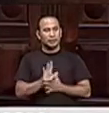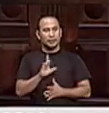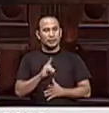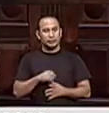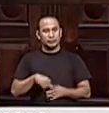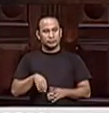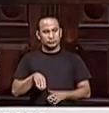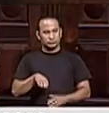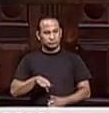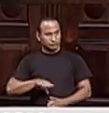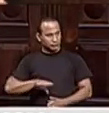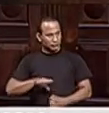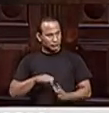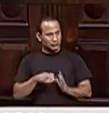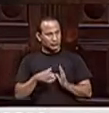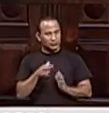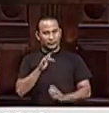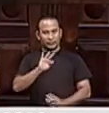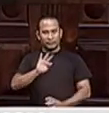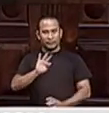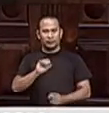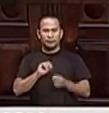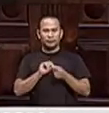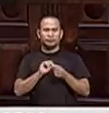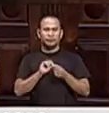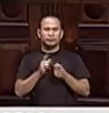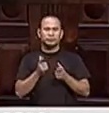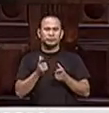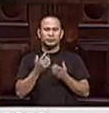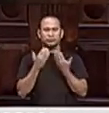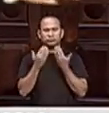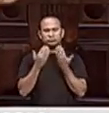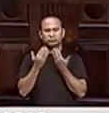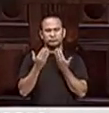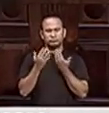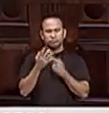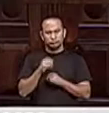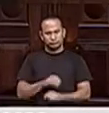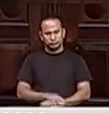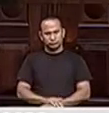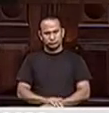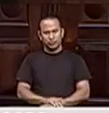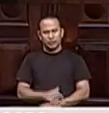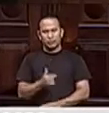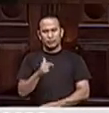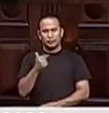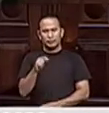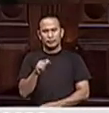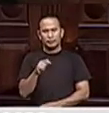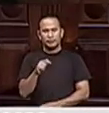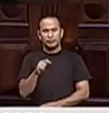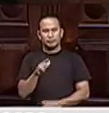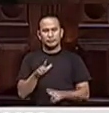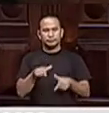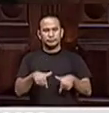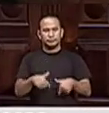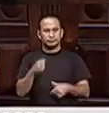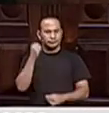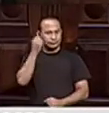Federal fez esse tipo de composição e não houve da parte do